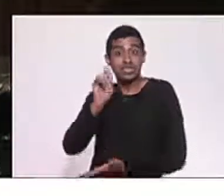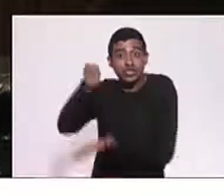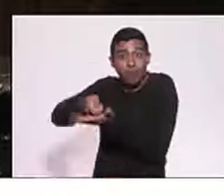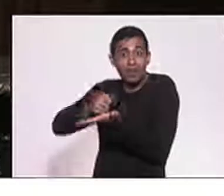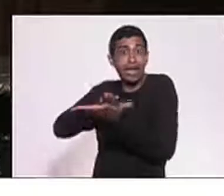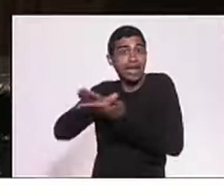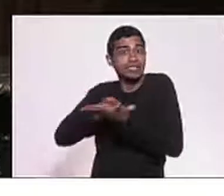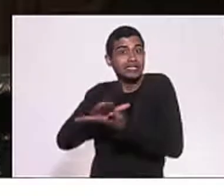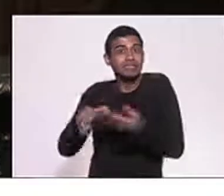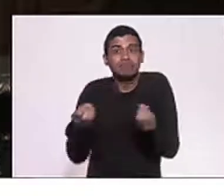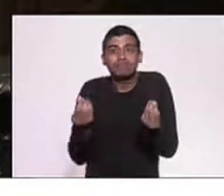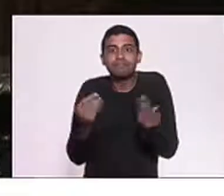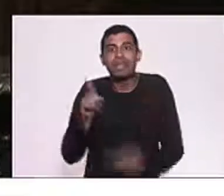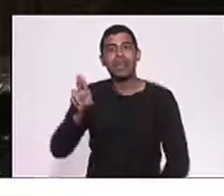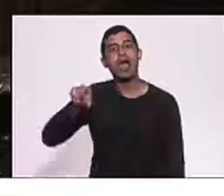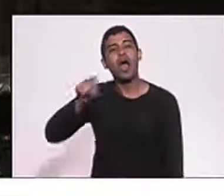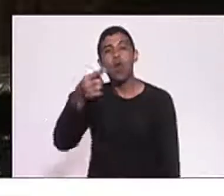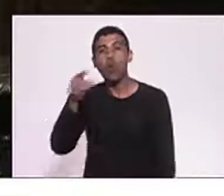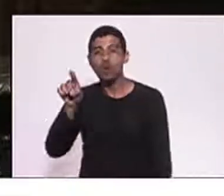pagarmos,